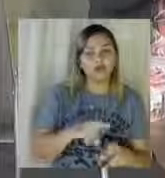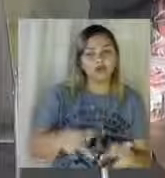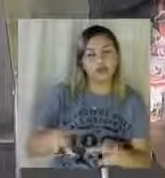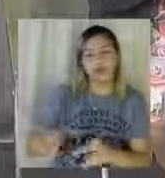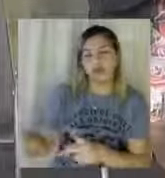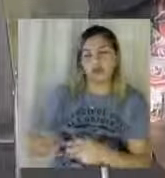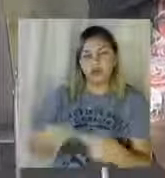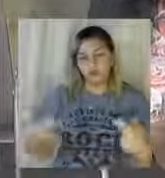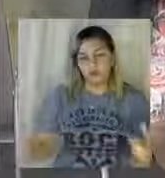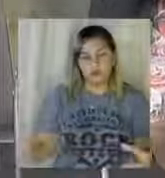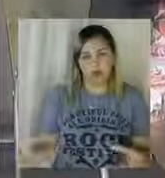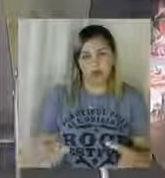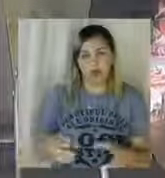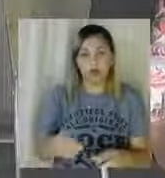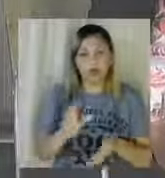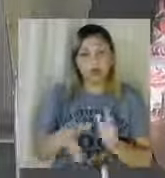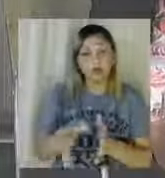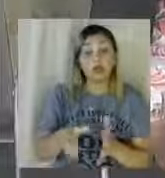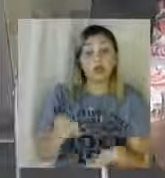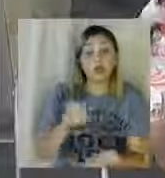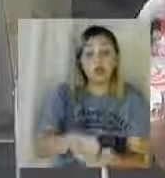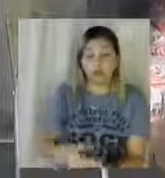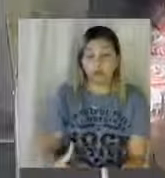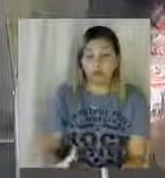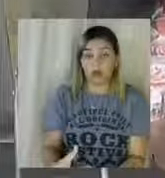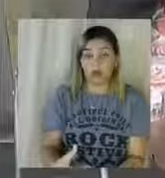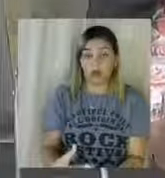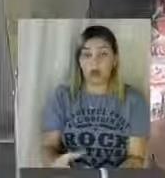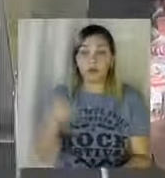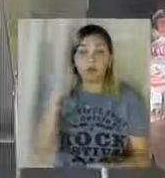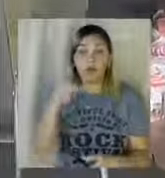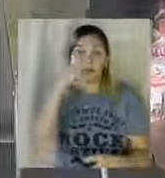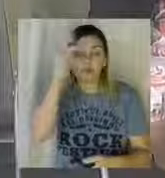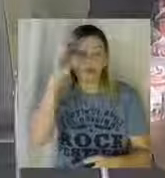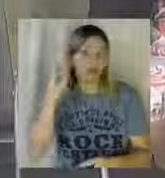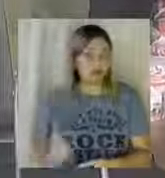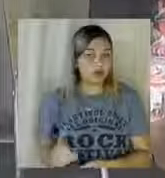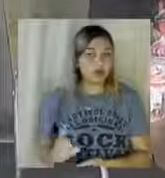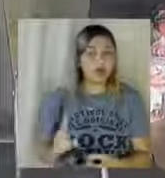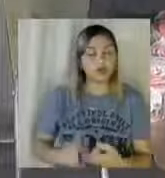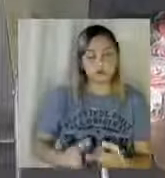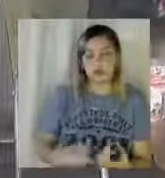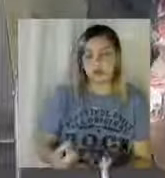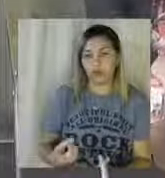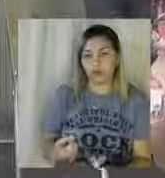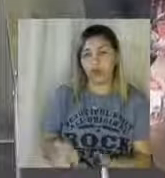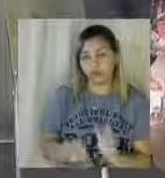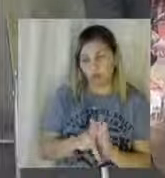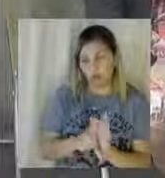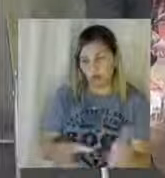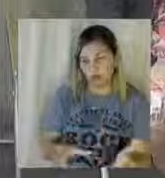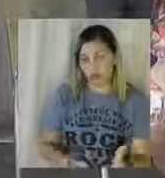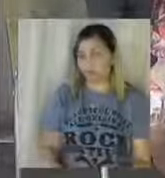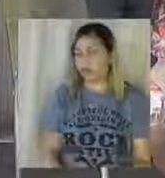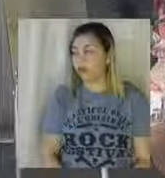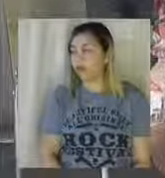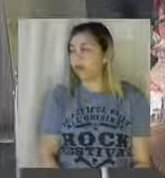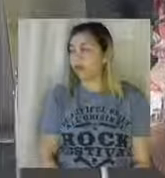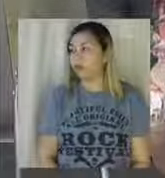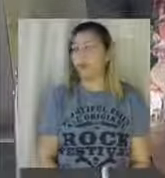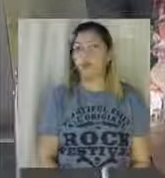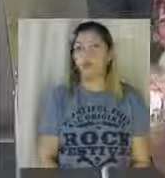na lei da pessoa com deficiência também. Sim, também. Então, quando a gente diz